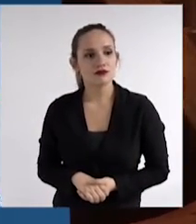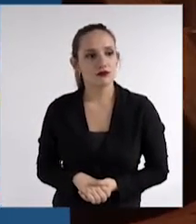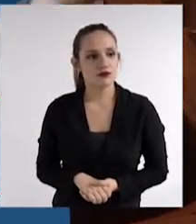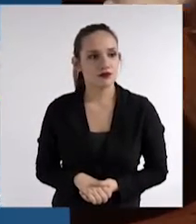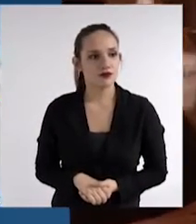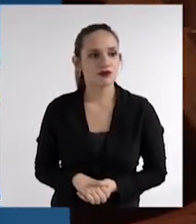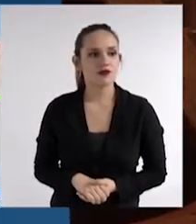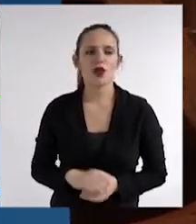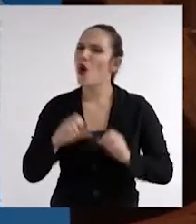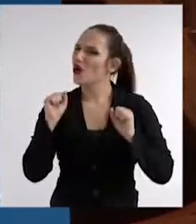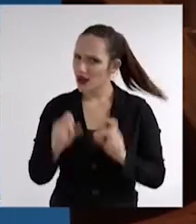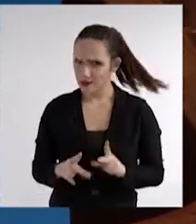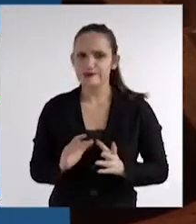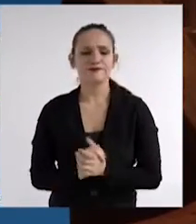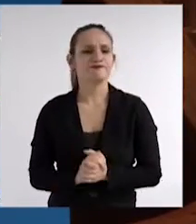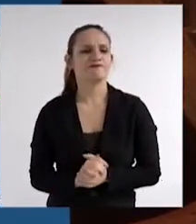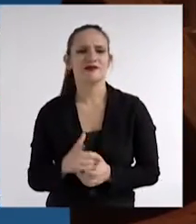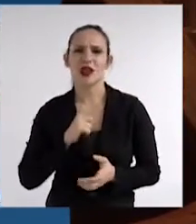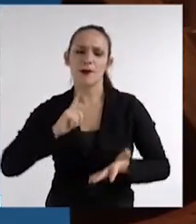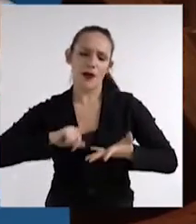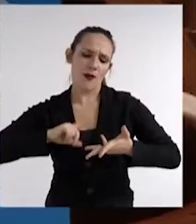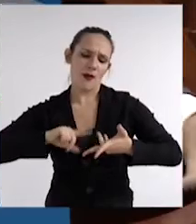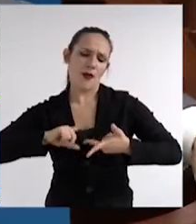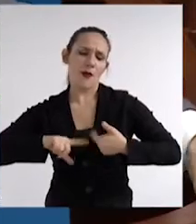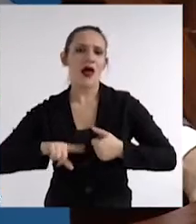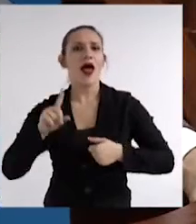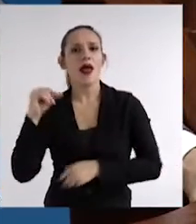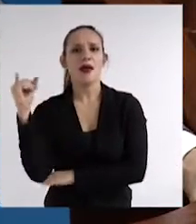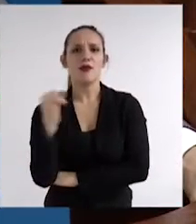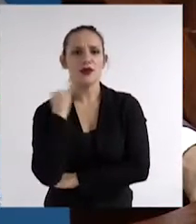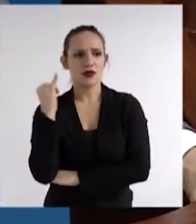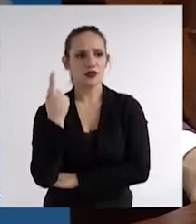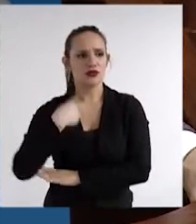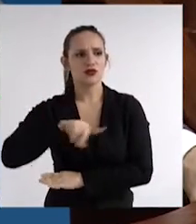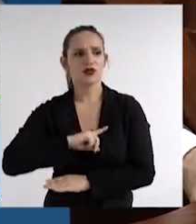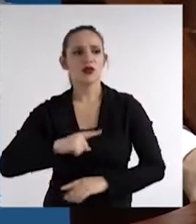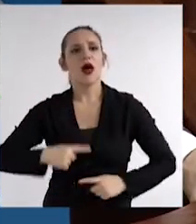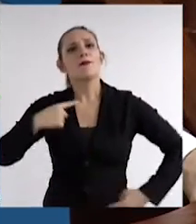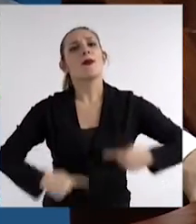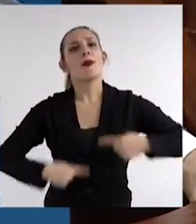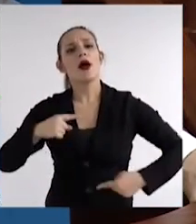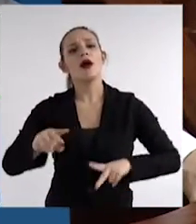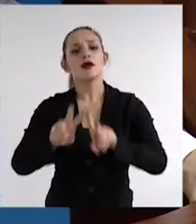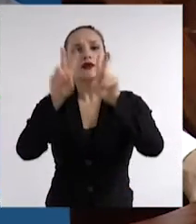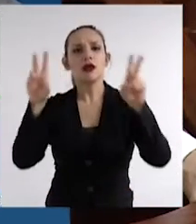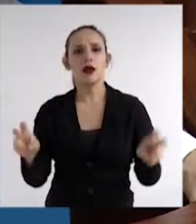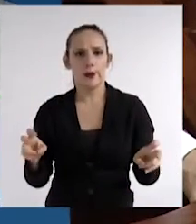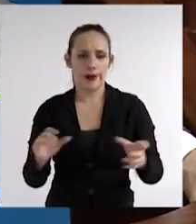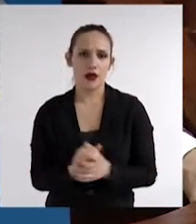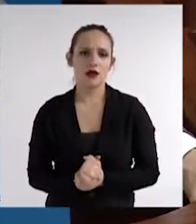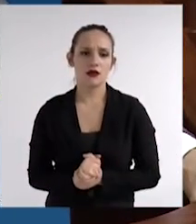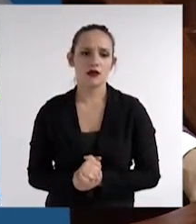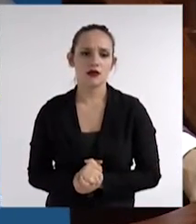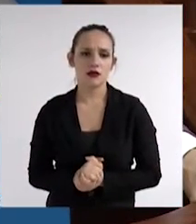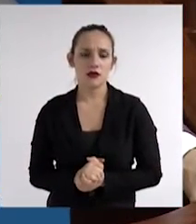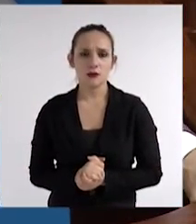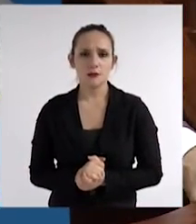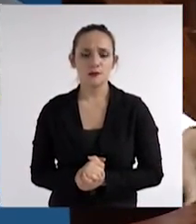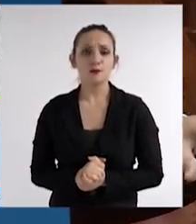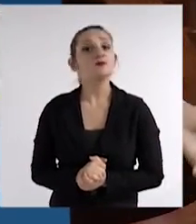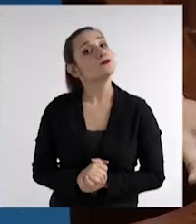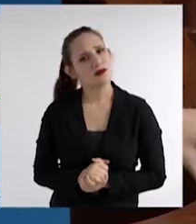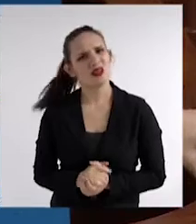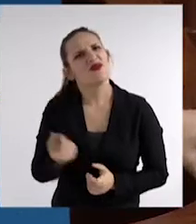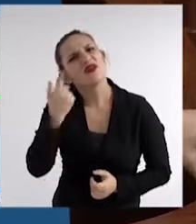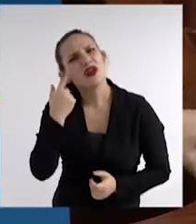Mas, diante disso tudo, e é importante fazer esse debate, essa discussão, da composição